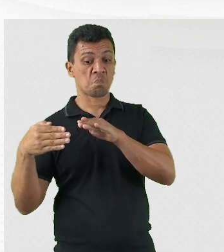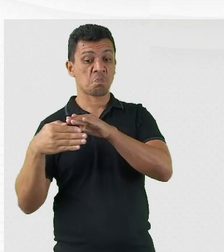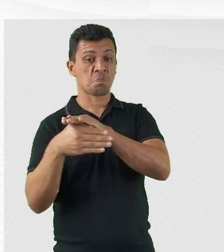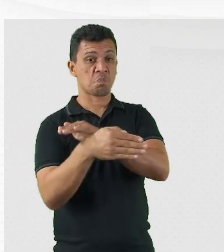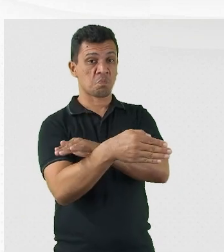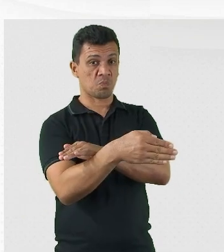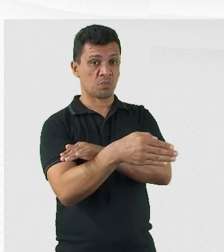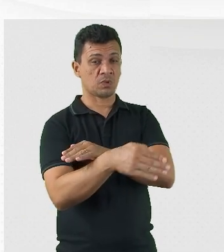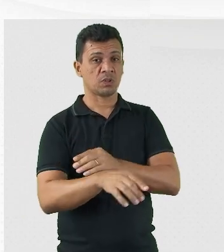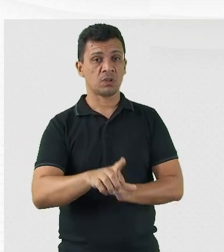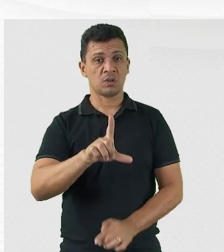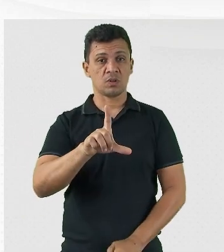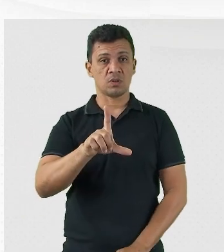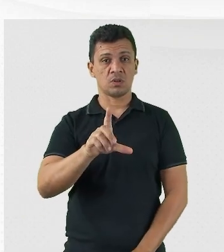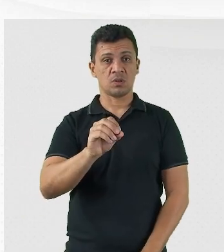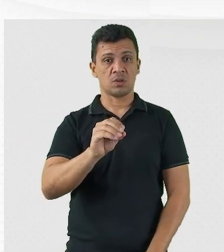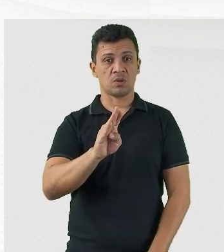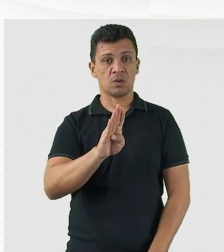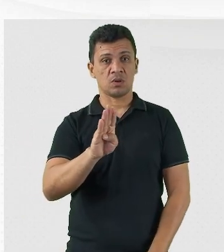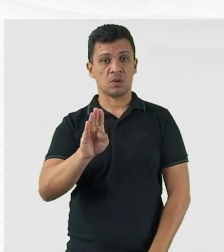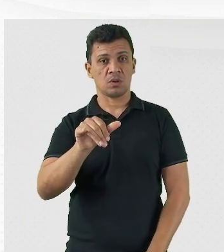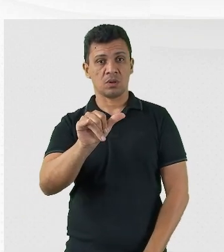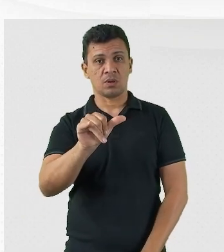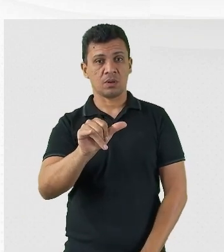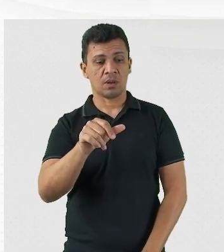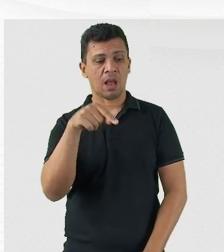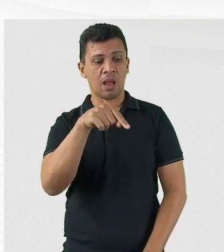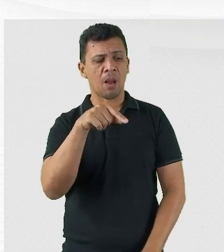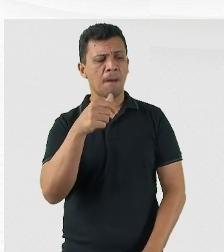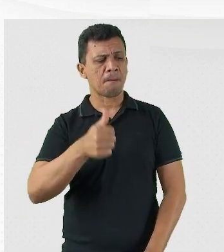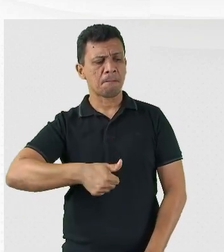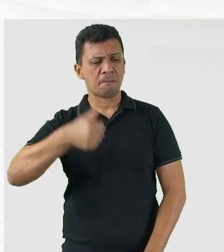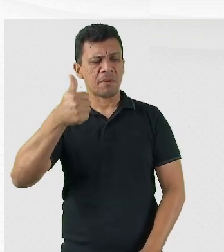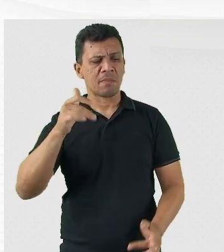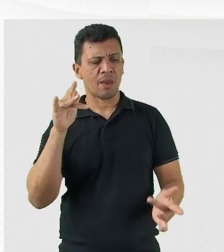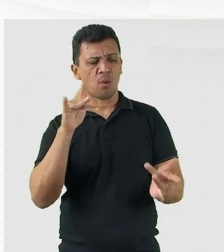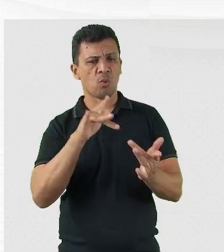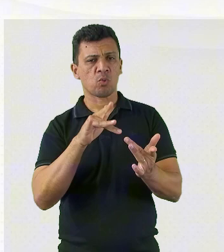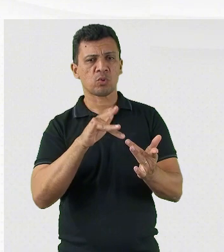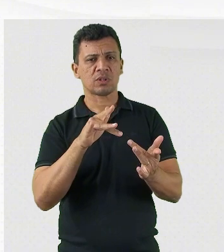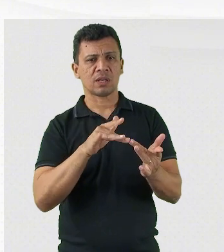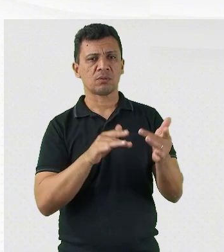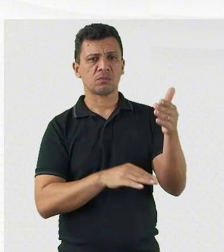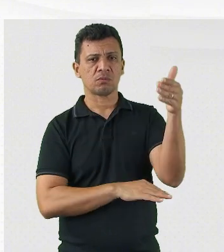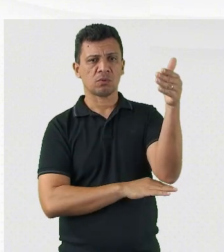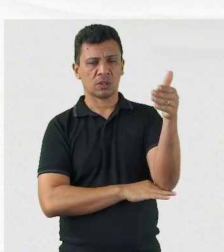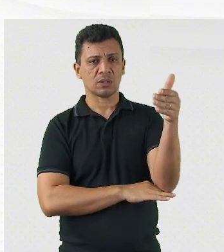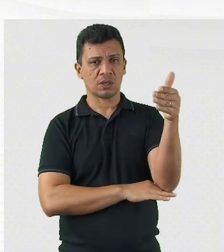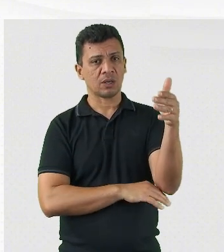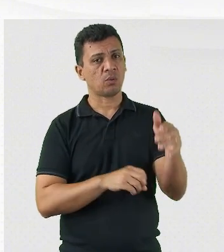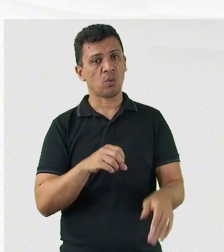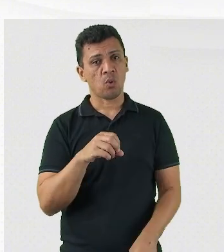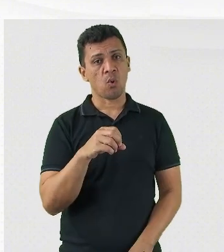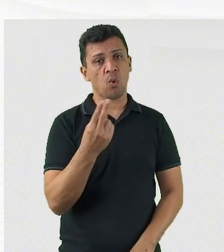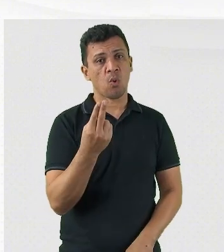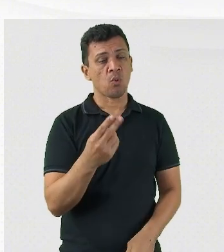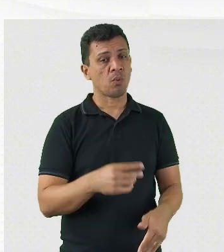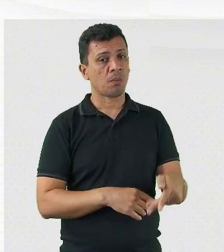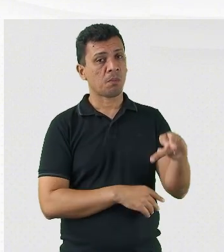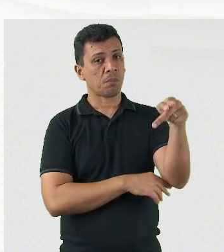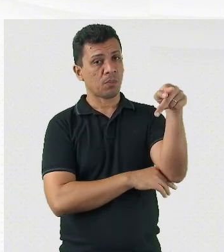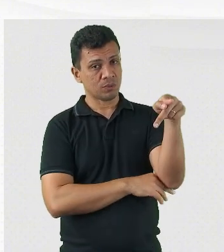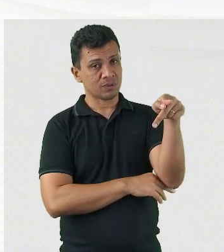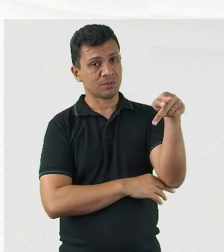eu falei para vocês, é aquela área que você tem o primeiro contato com o hotel, com a pousada. É a área